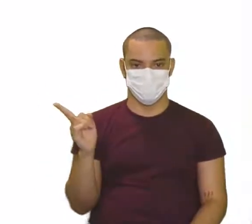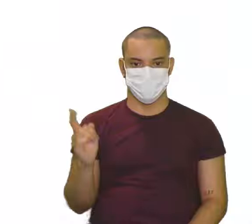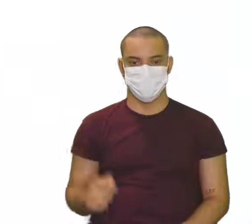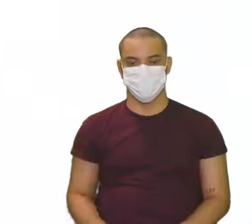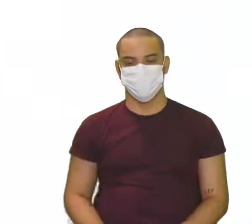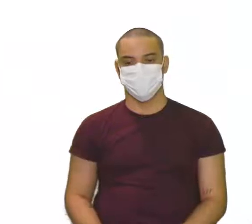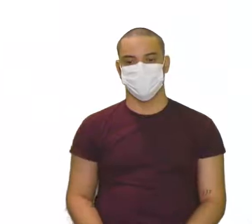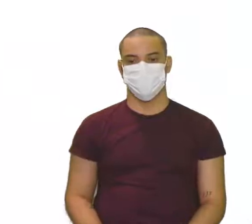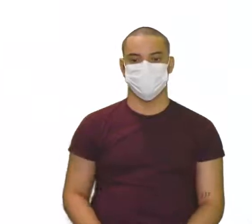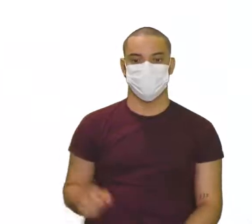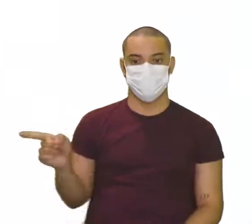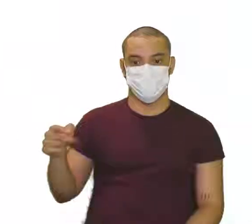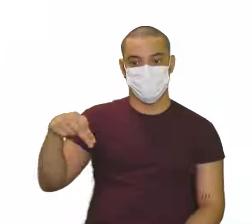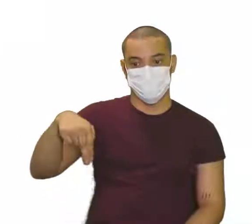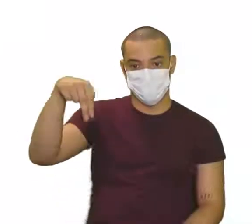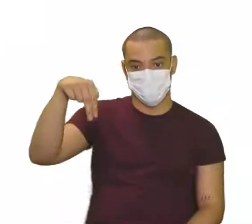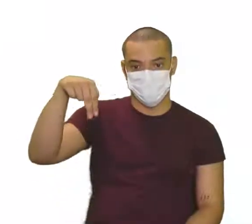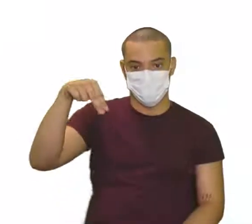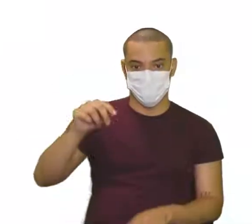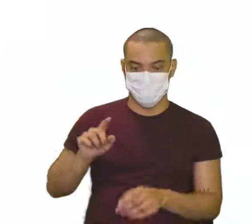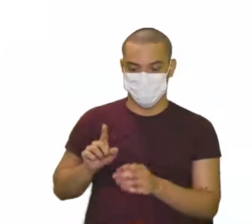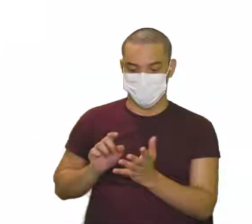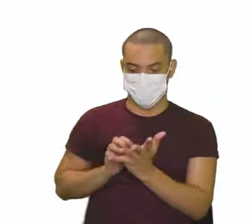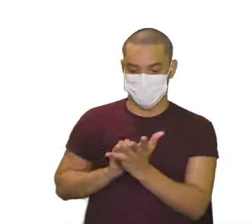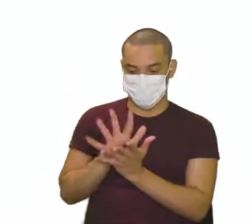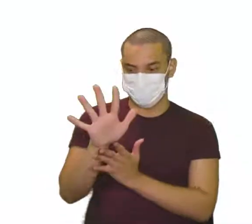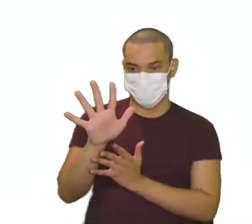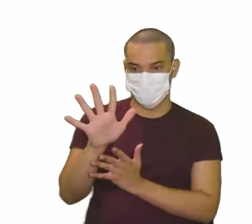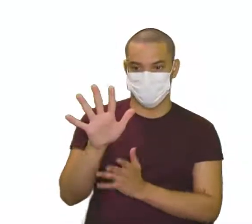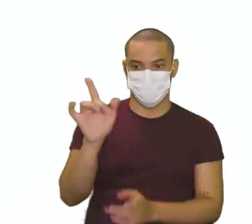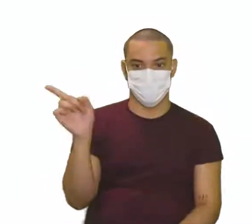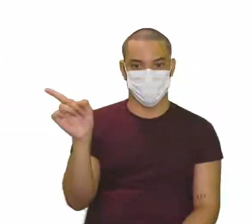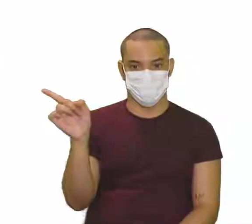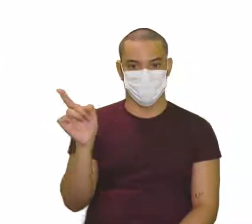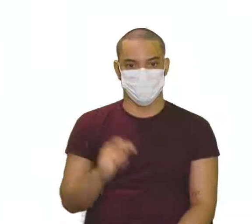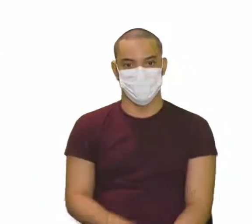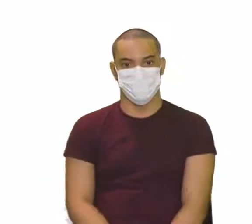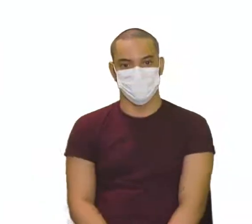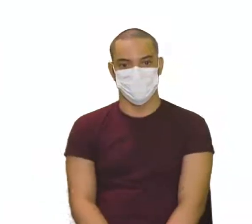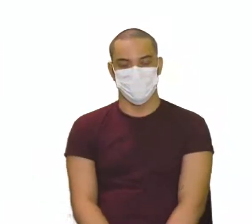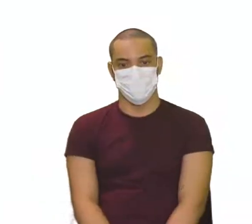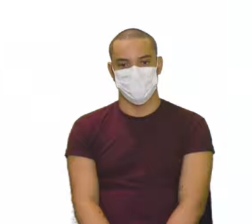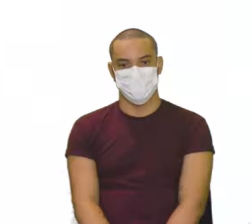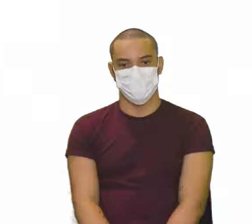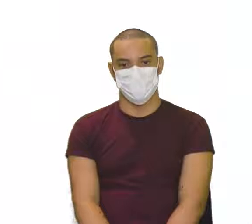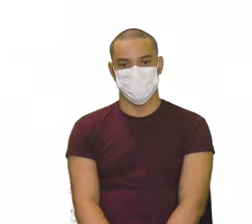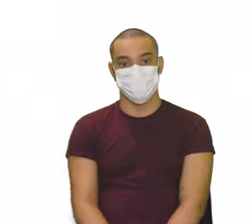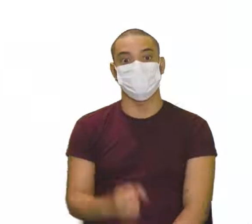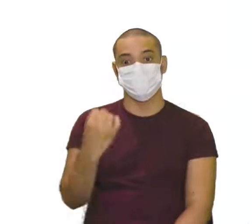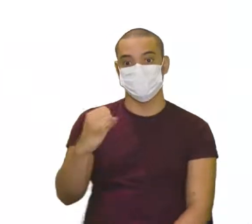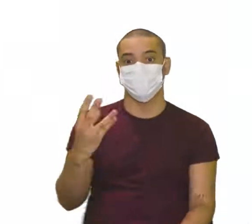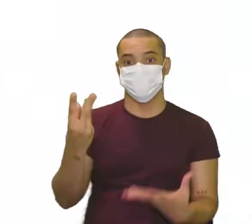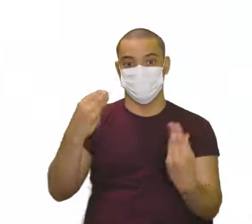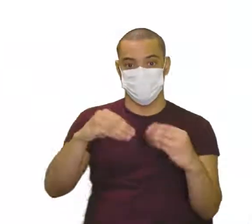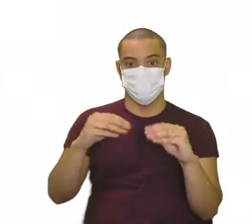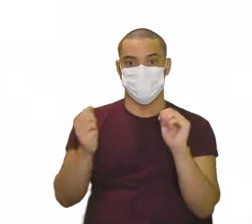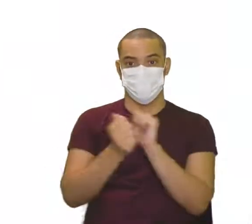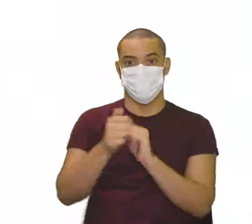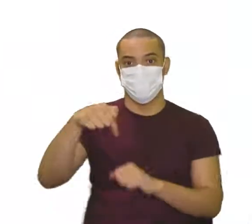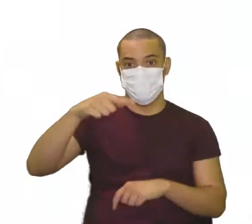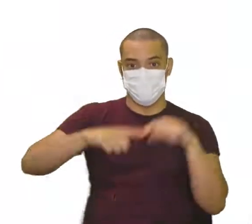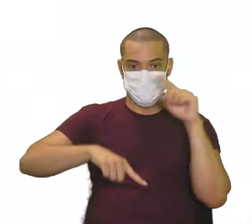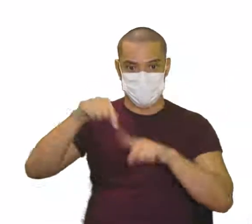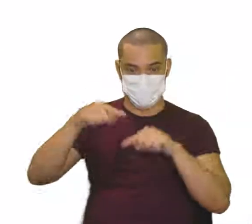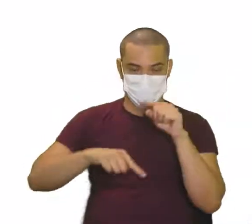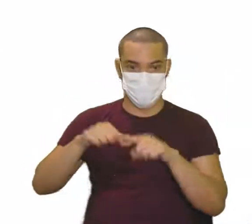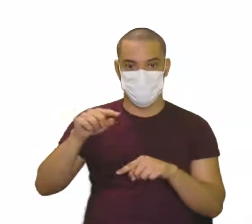saindo do polo norte para o sul. E aqui, se eu coloco uma carga com velocidade perpendicular a essas linhas,